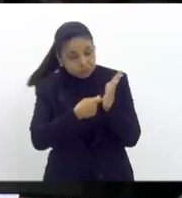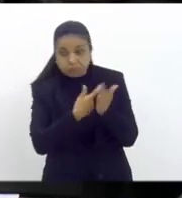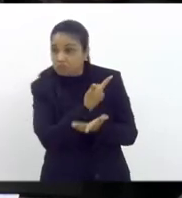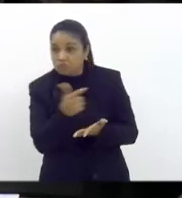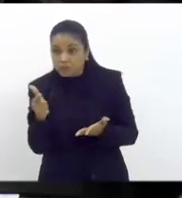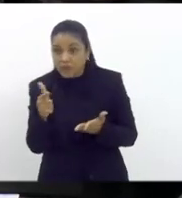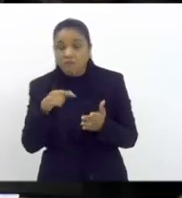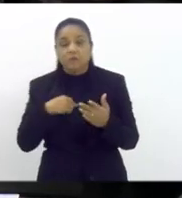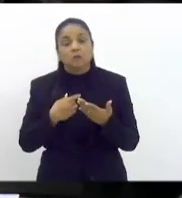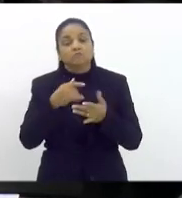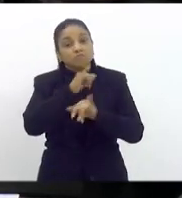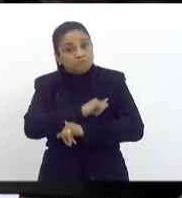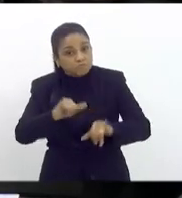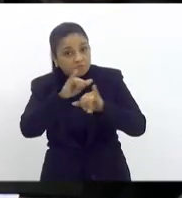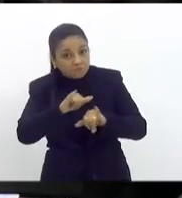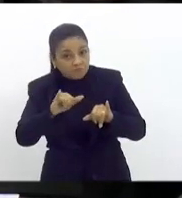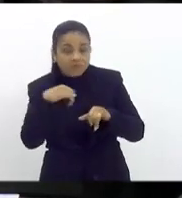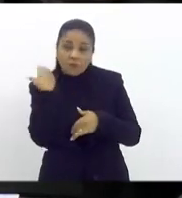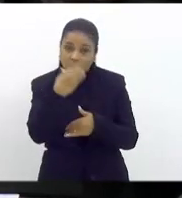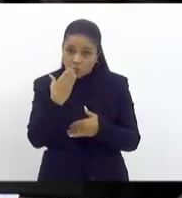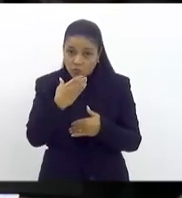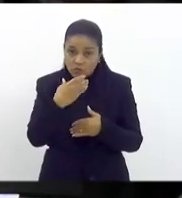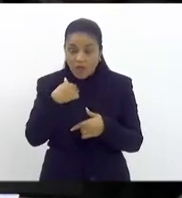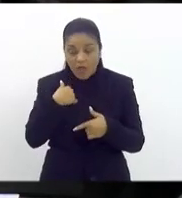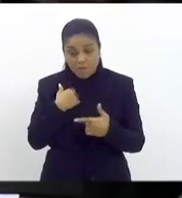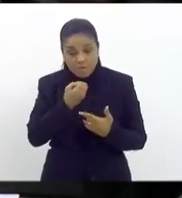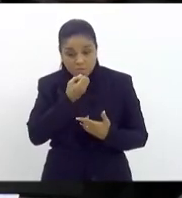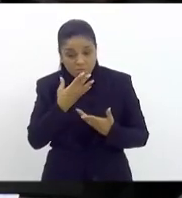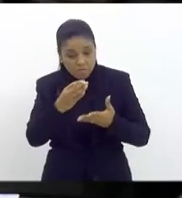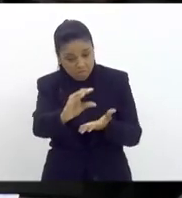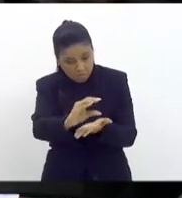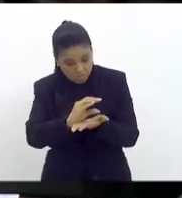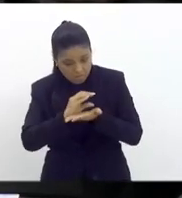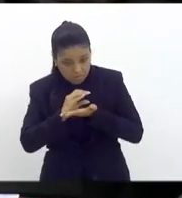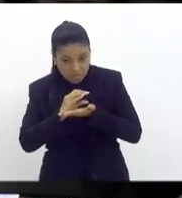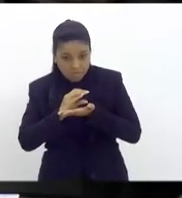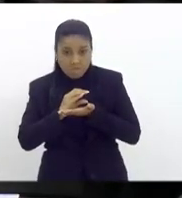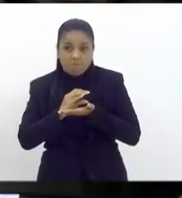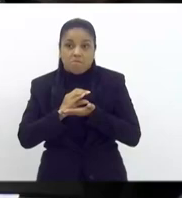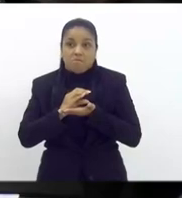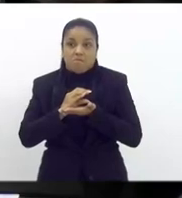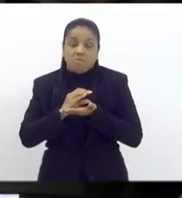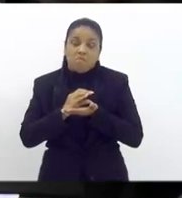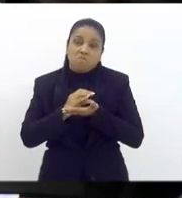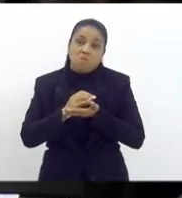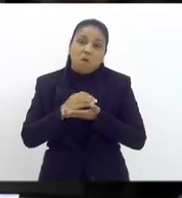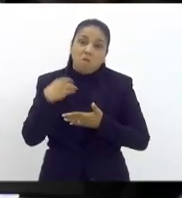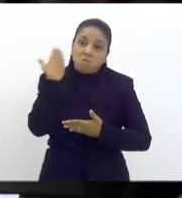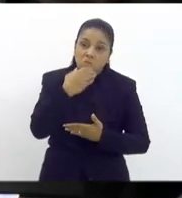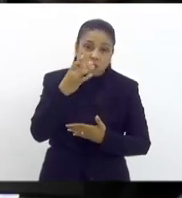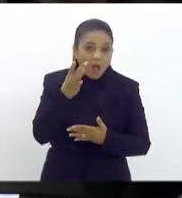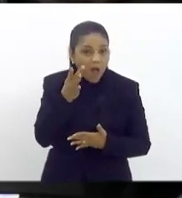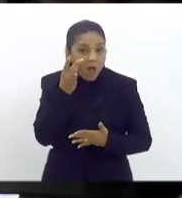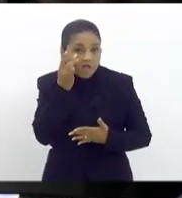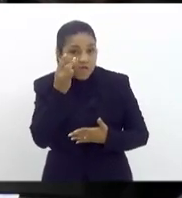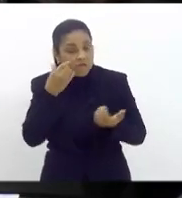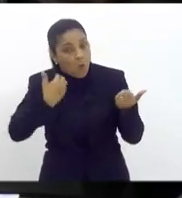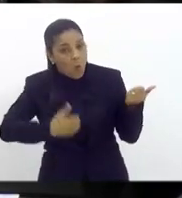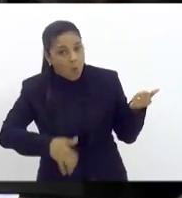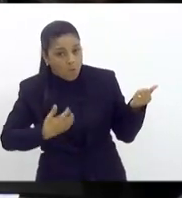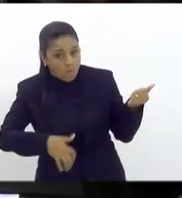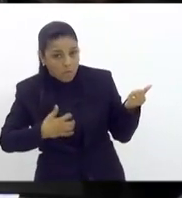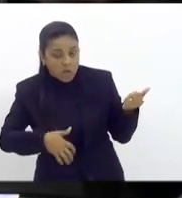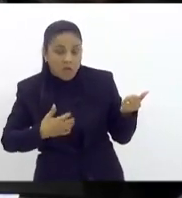daquela obra e, para me beneficiar da arrecadação pública, seja da música ao vivo, seja da música mecânica, em caso